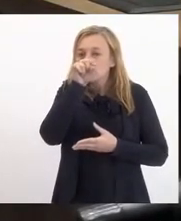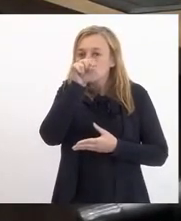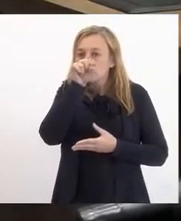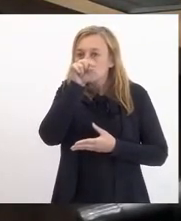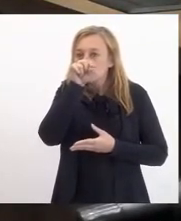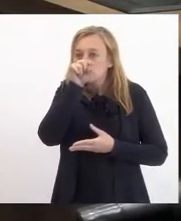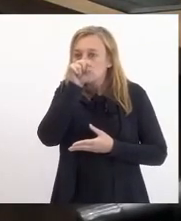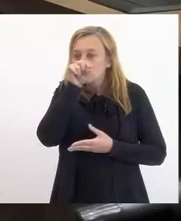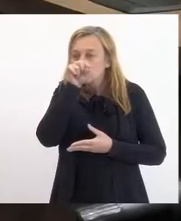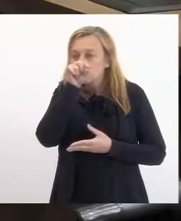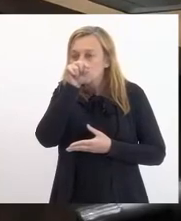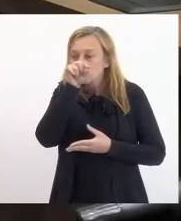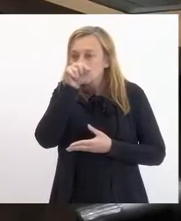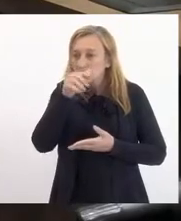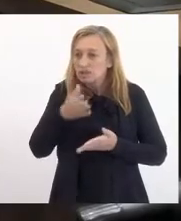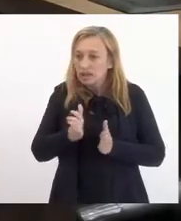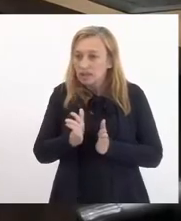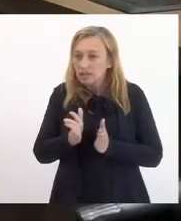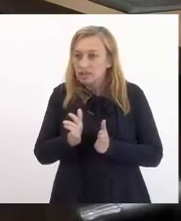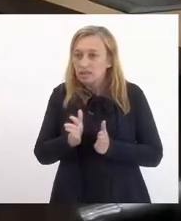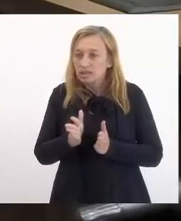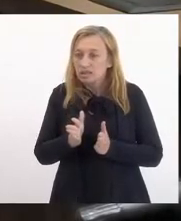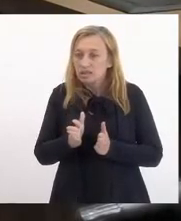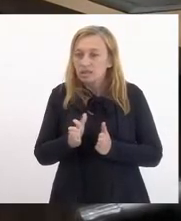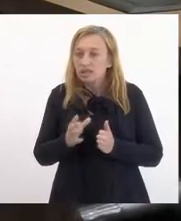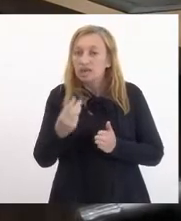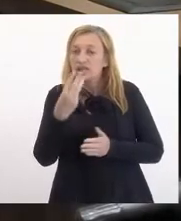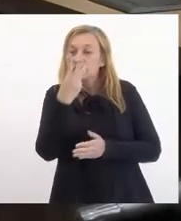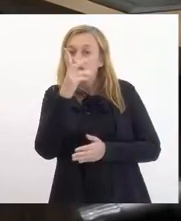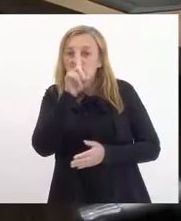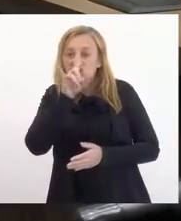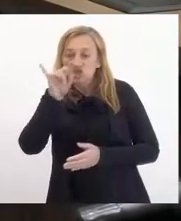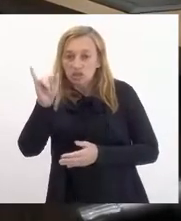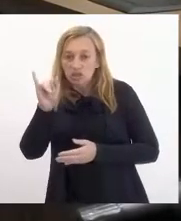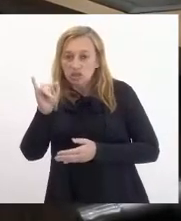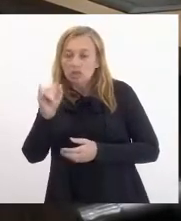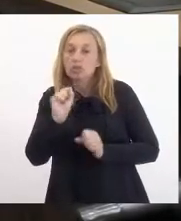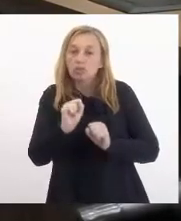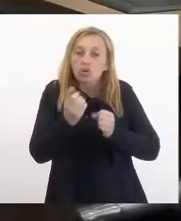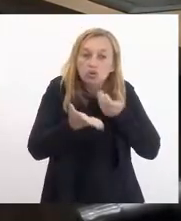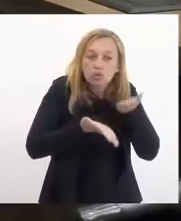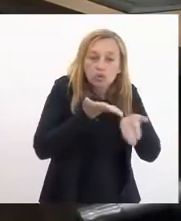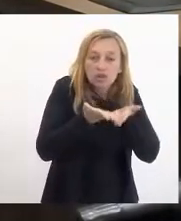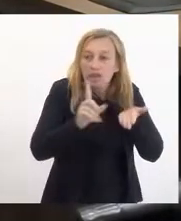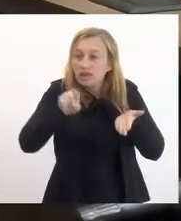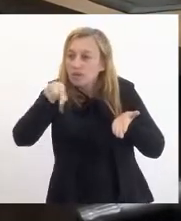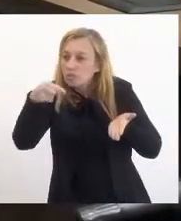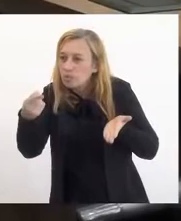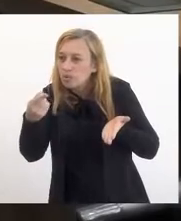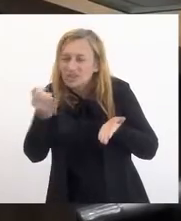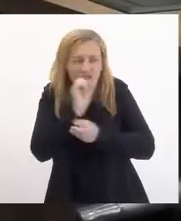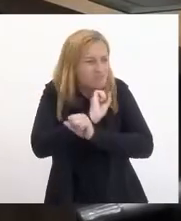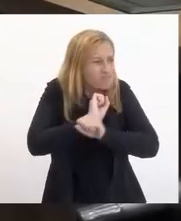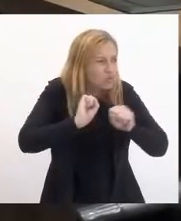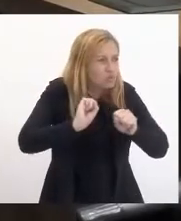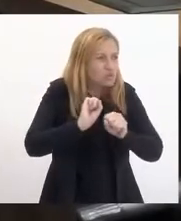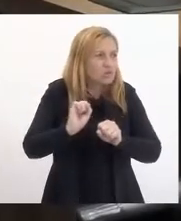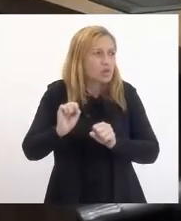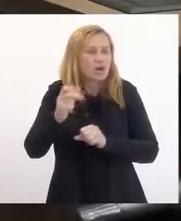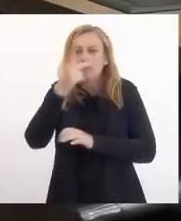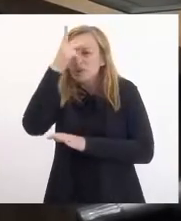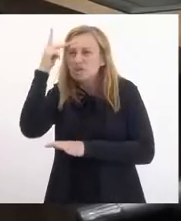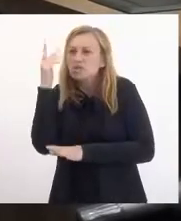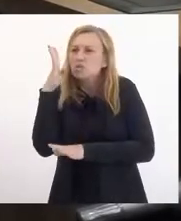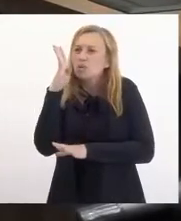é colocada anilha, dá para entrar. Depois é impossível. Aí vem os falsificadores. Então, essa é